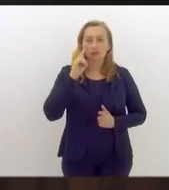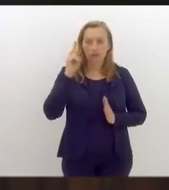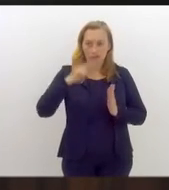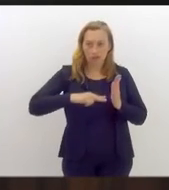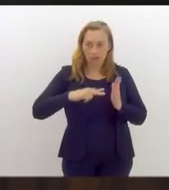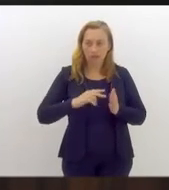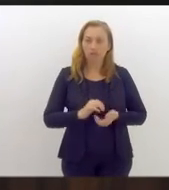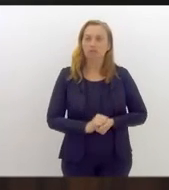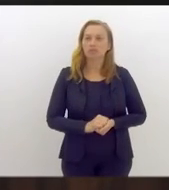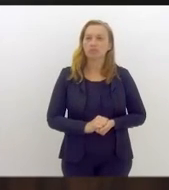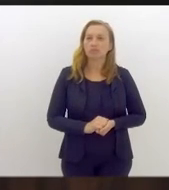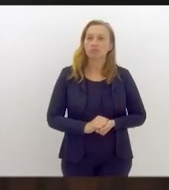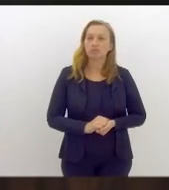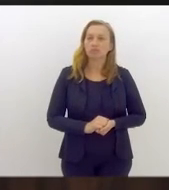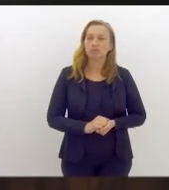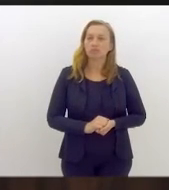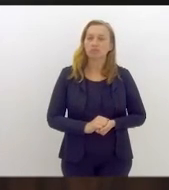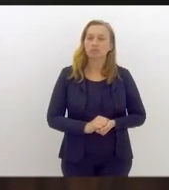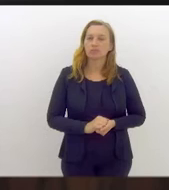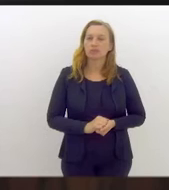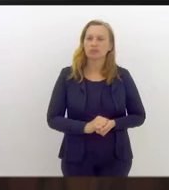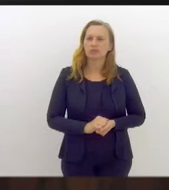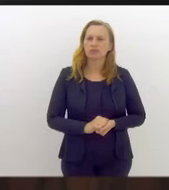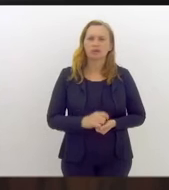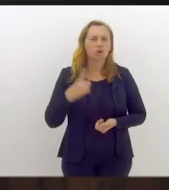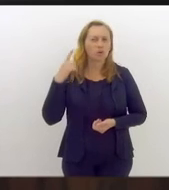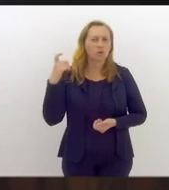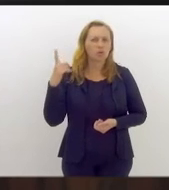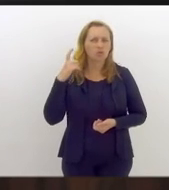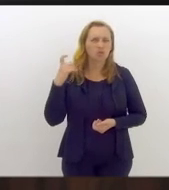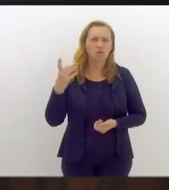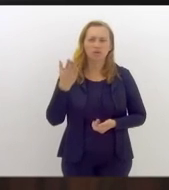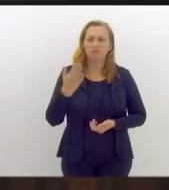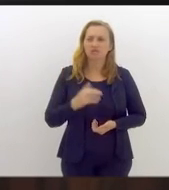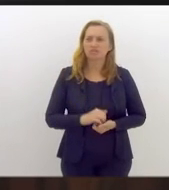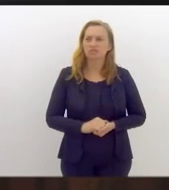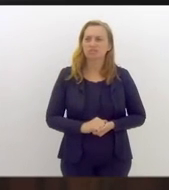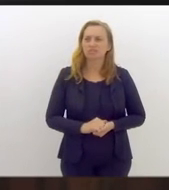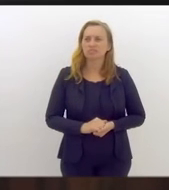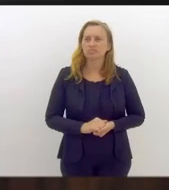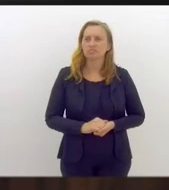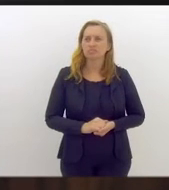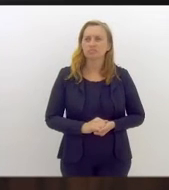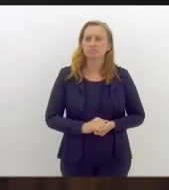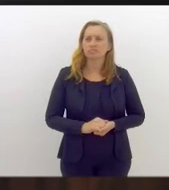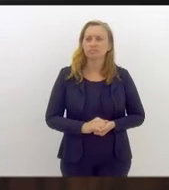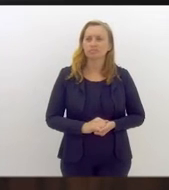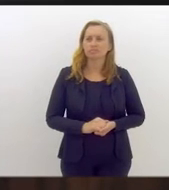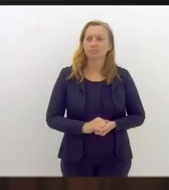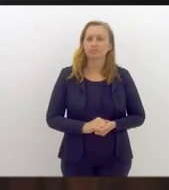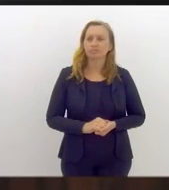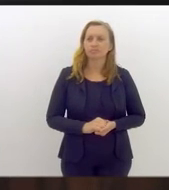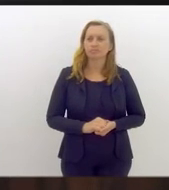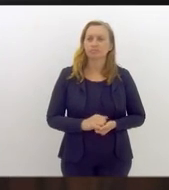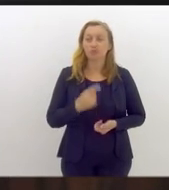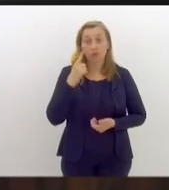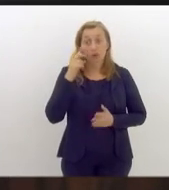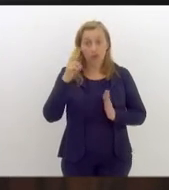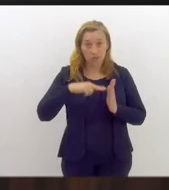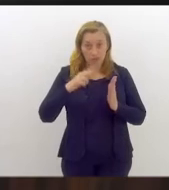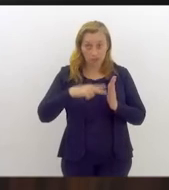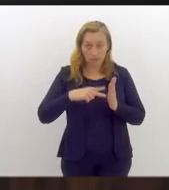Alguém está com o microfone aberto? Está dando eco aqui. Vou ler aqui